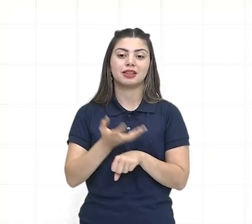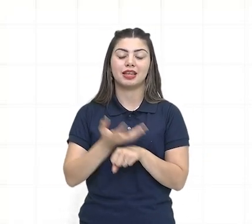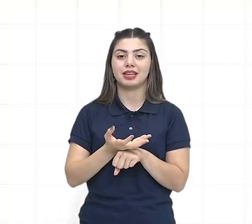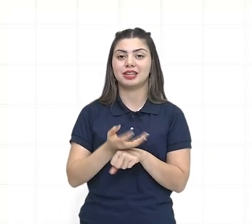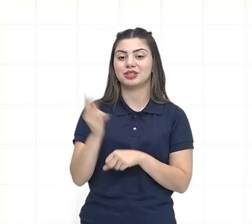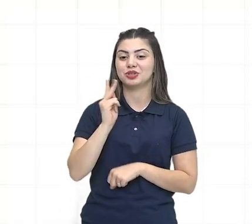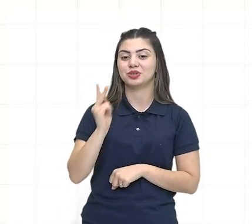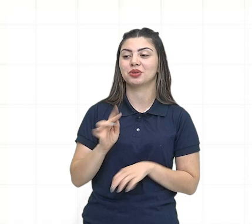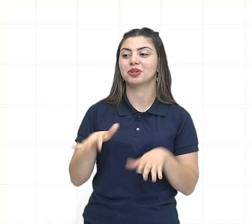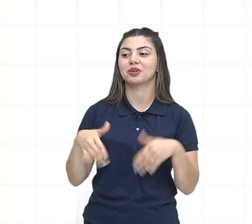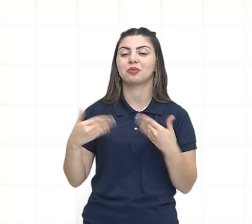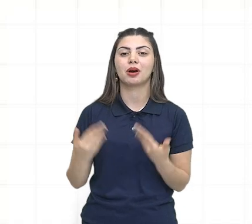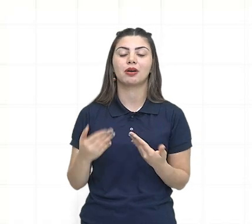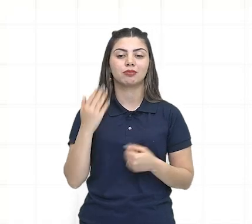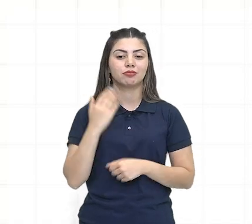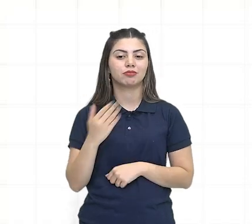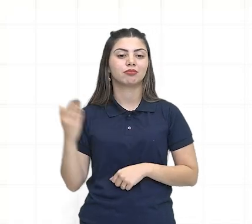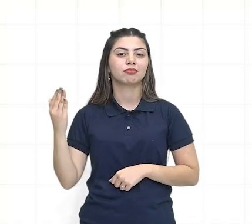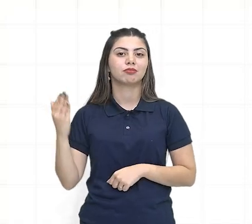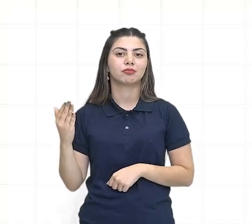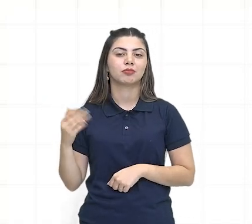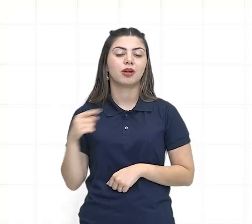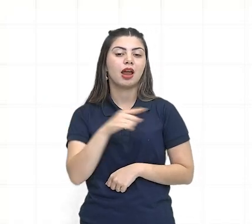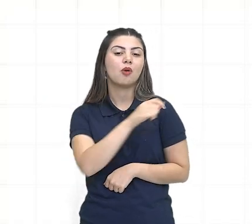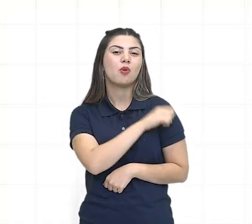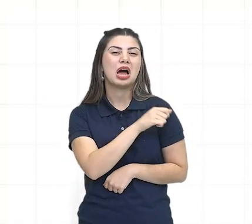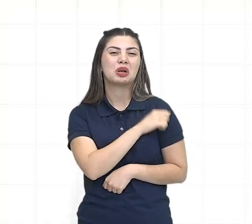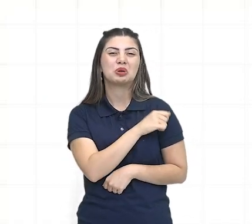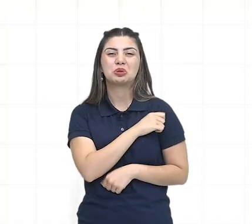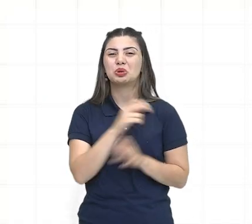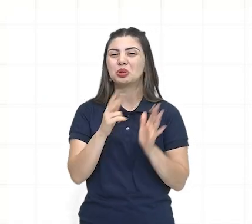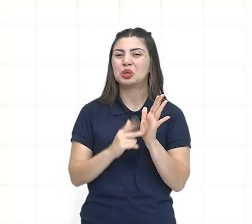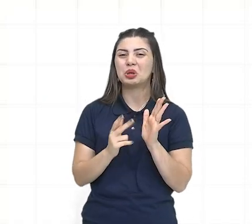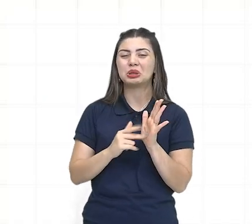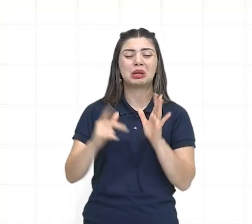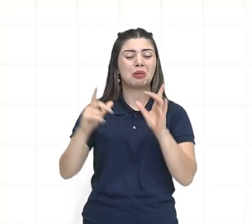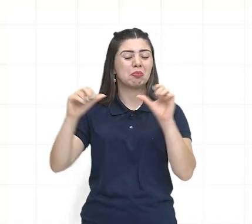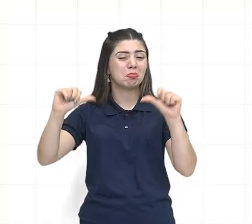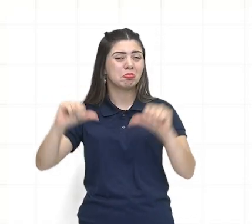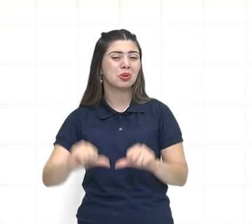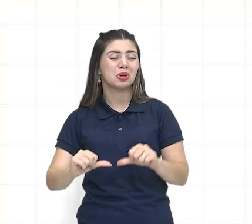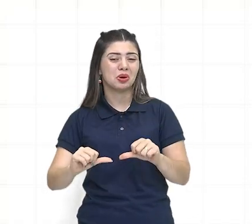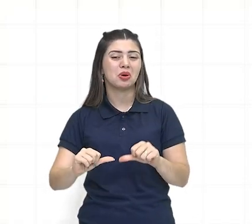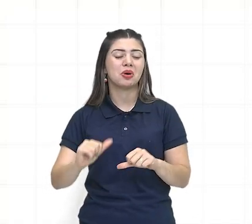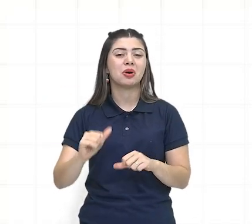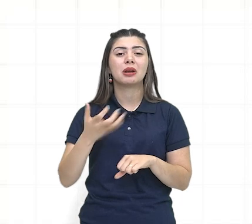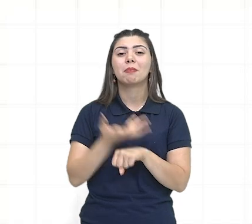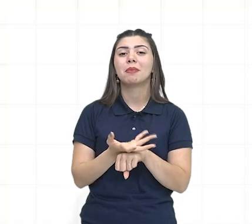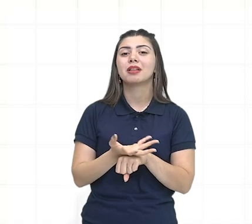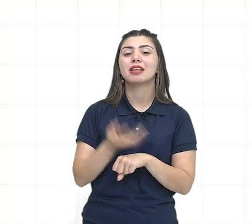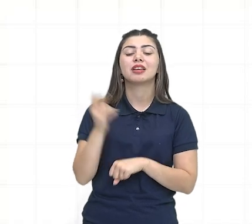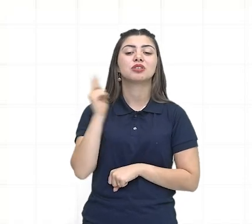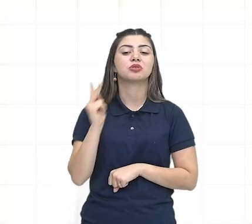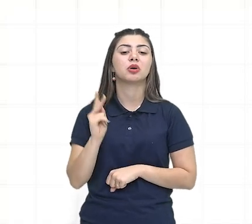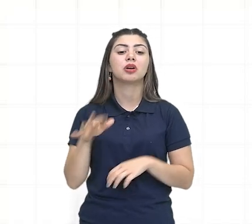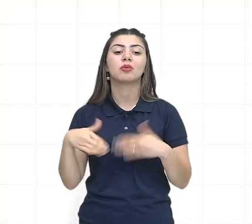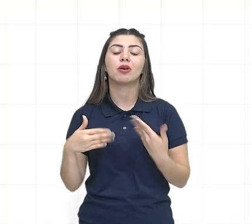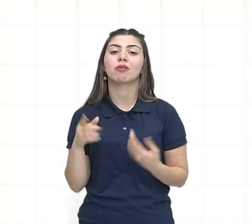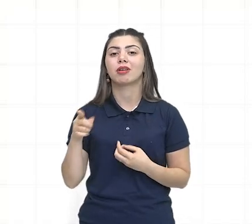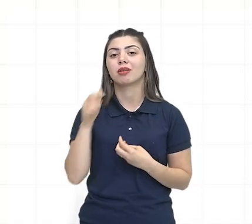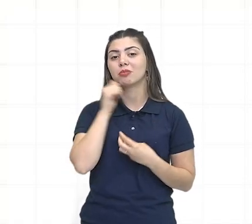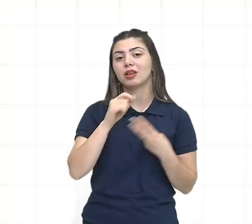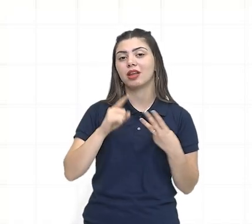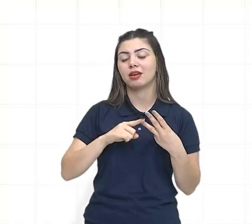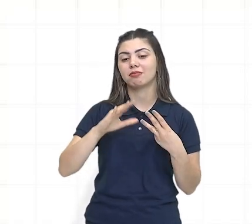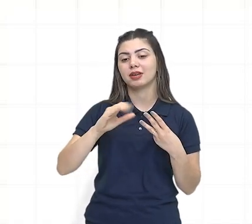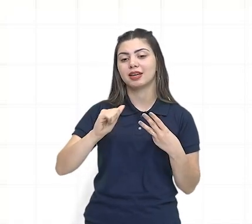7.5, 7.6, 7.2. Ó, observem que a Carla é a aluna com o desempenho mais baixo.